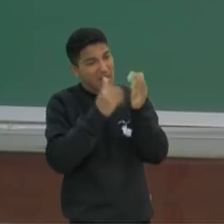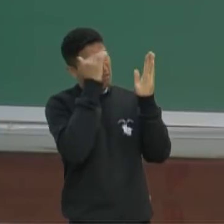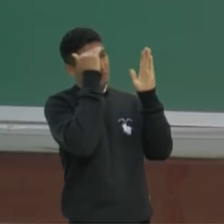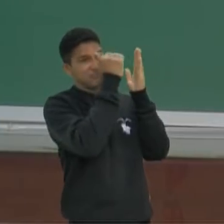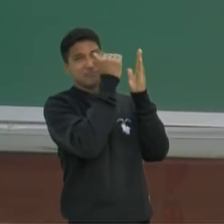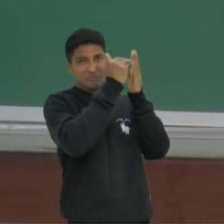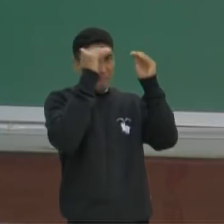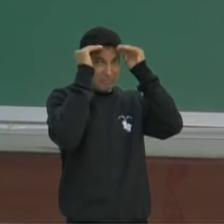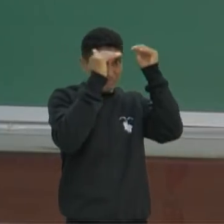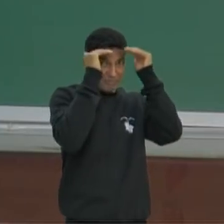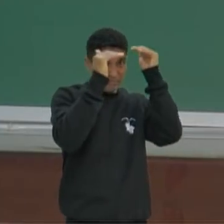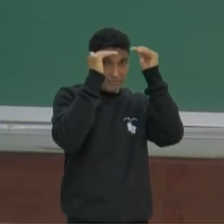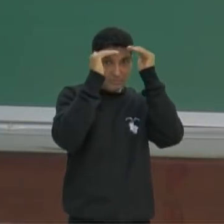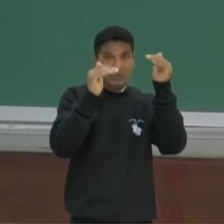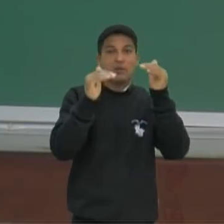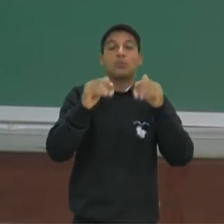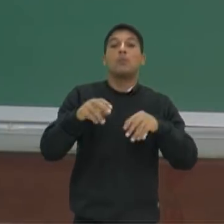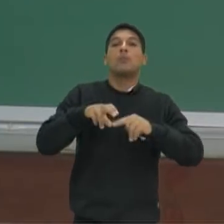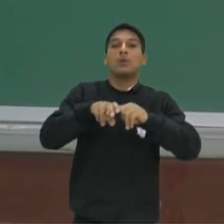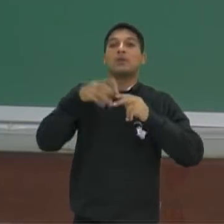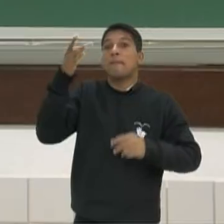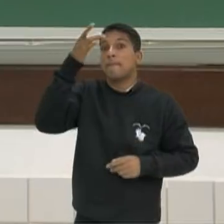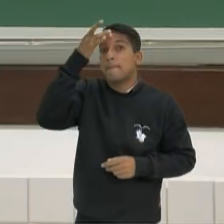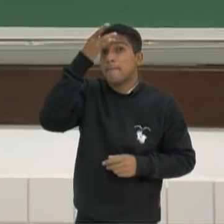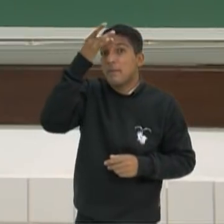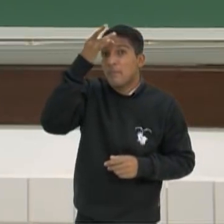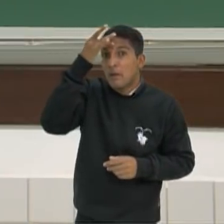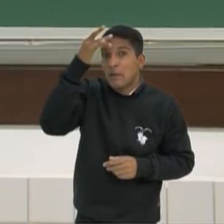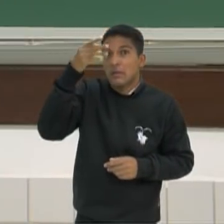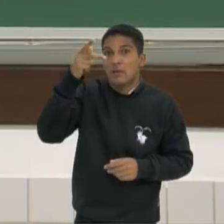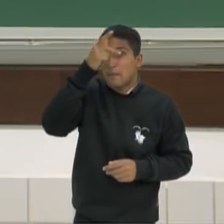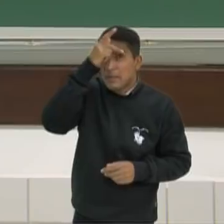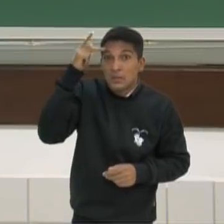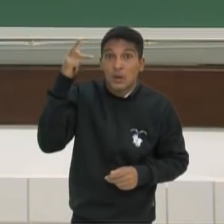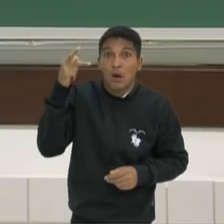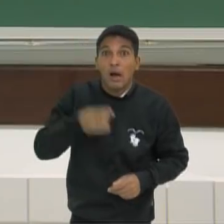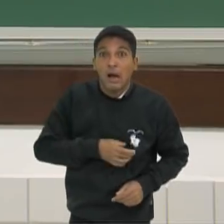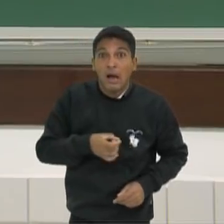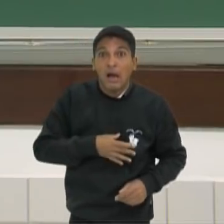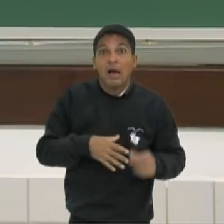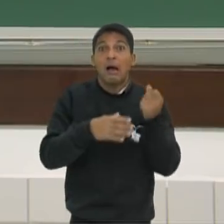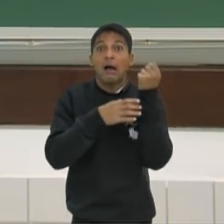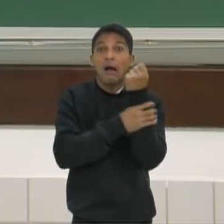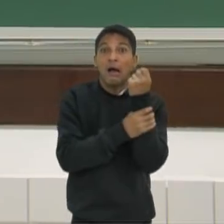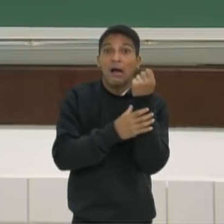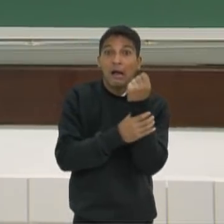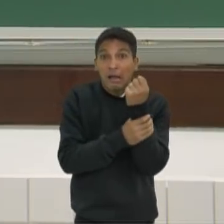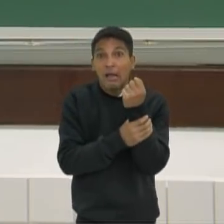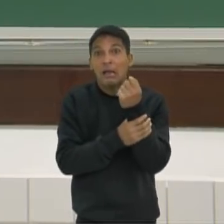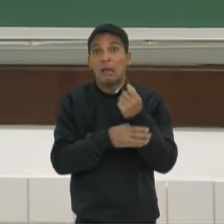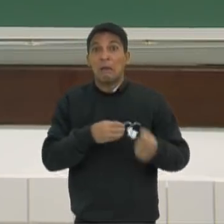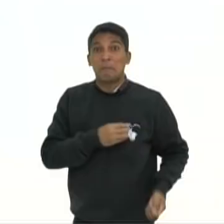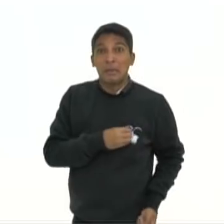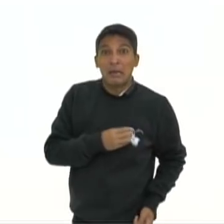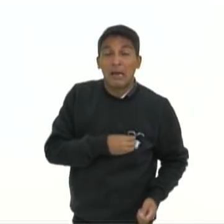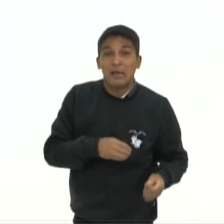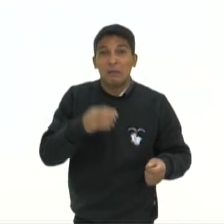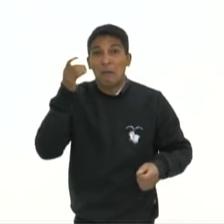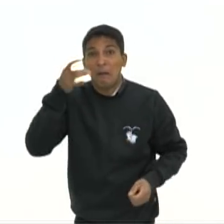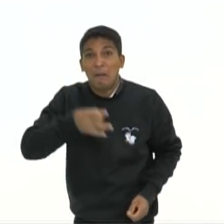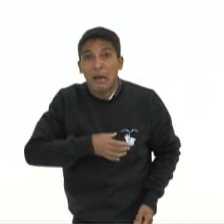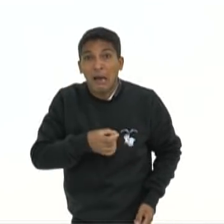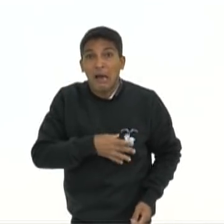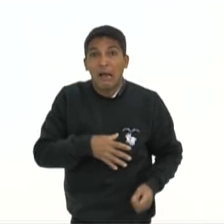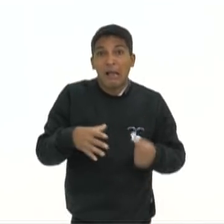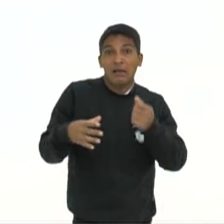Média. E agora a gente vai fazer um quiz para a gente ver o que vocês estão captando dessas ideias, né? Indique